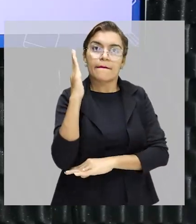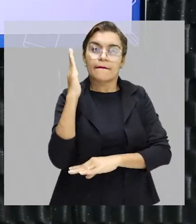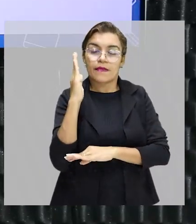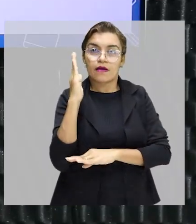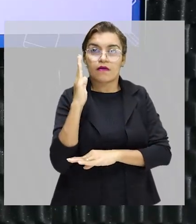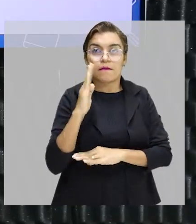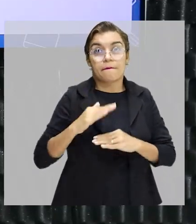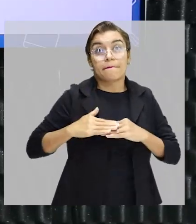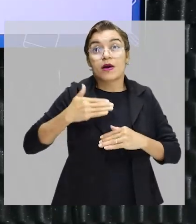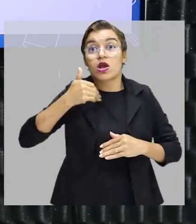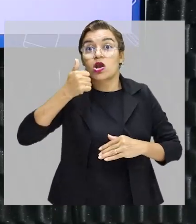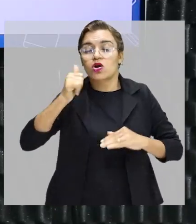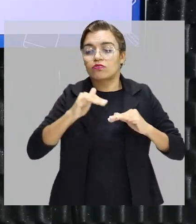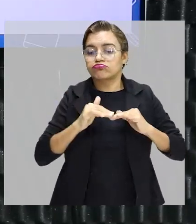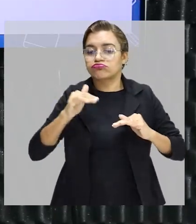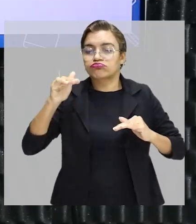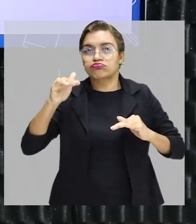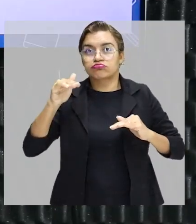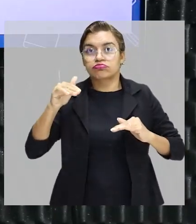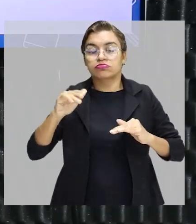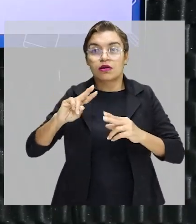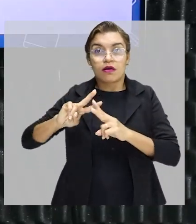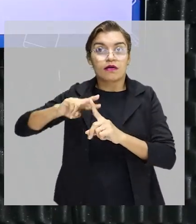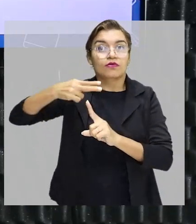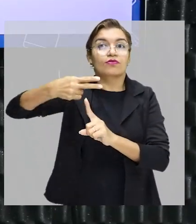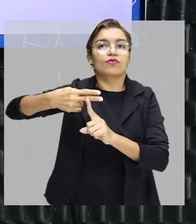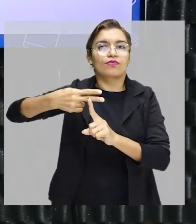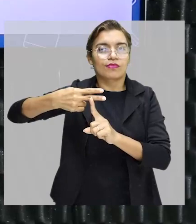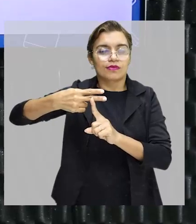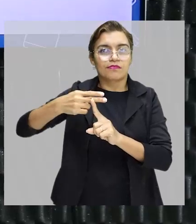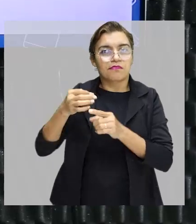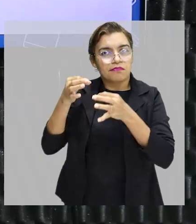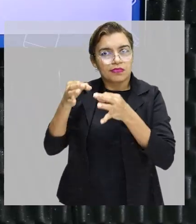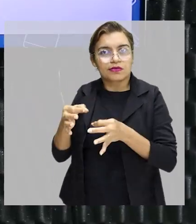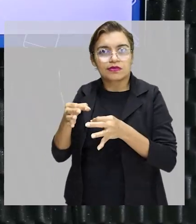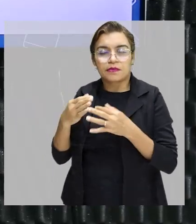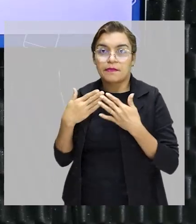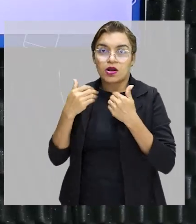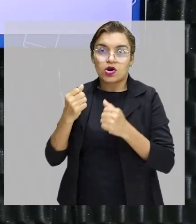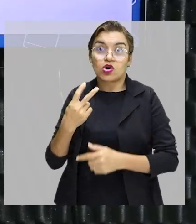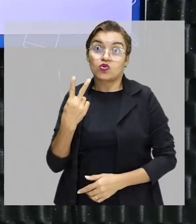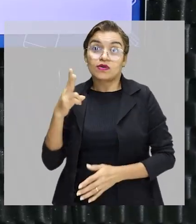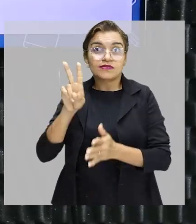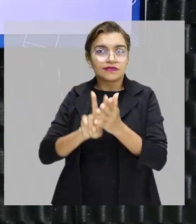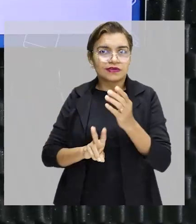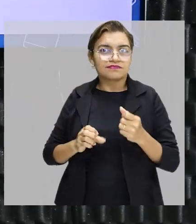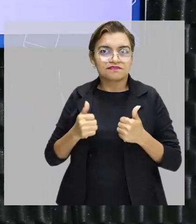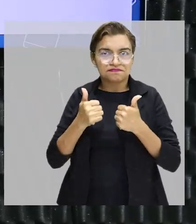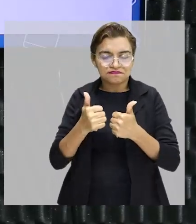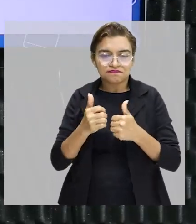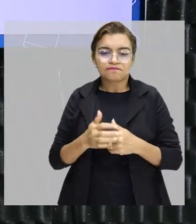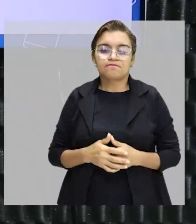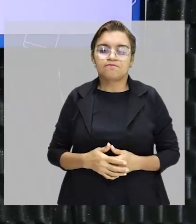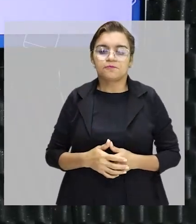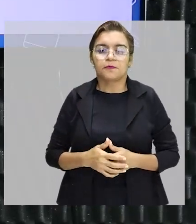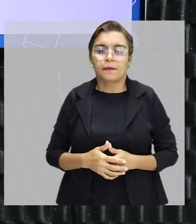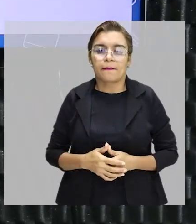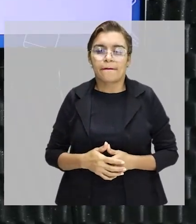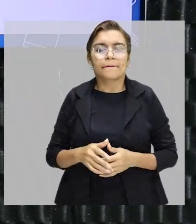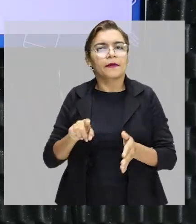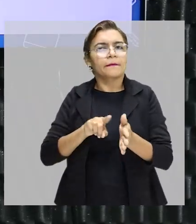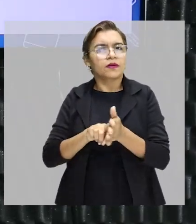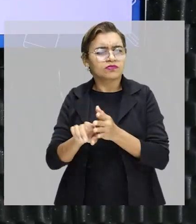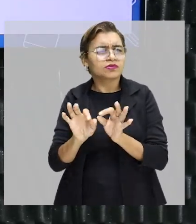eficiência praticamente dobra, né, aumenta 2 vezes. Show de bola, turminha? Uma questão